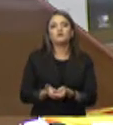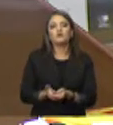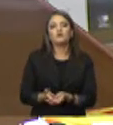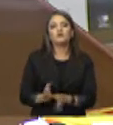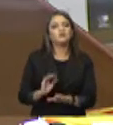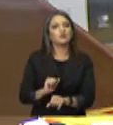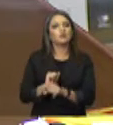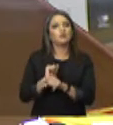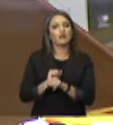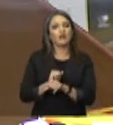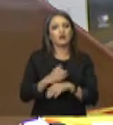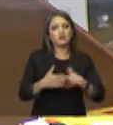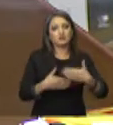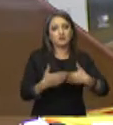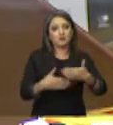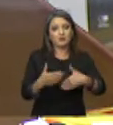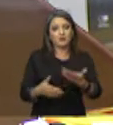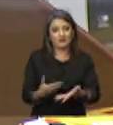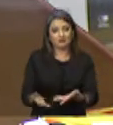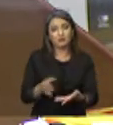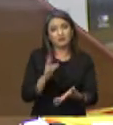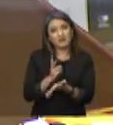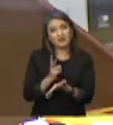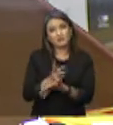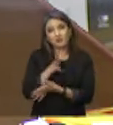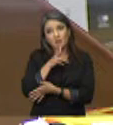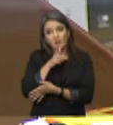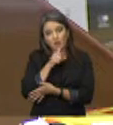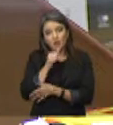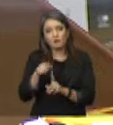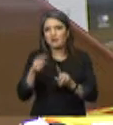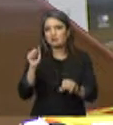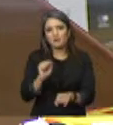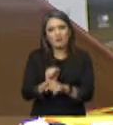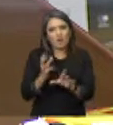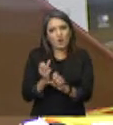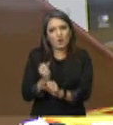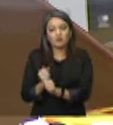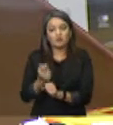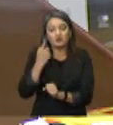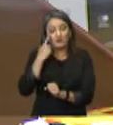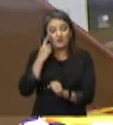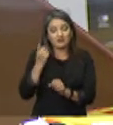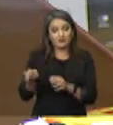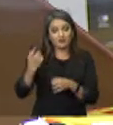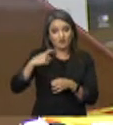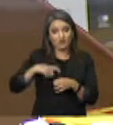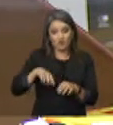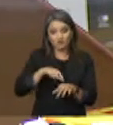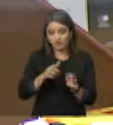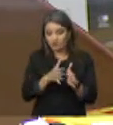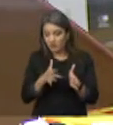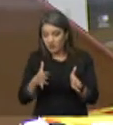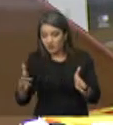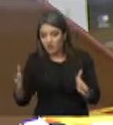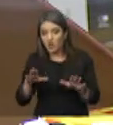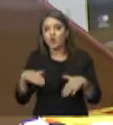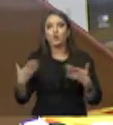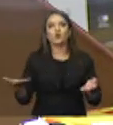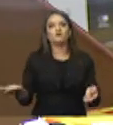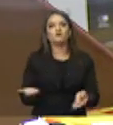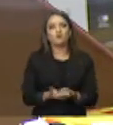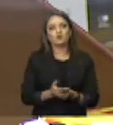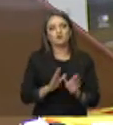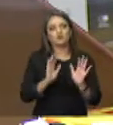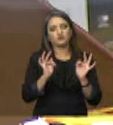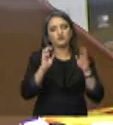durante toda a tramitação Processual por demore por mais demorada que seja estabelecendo-se o fluxo do prazo prescricional Apenas quando do trânsito